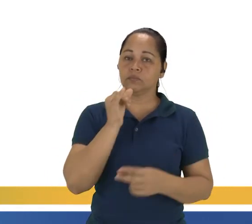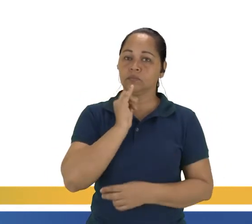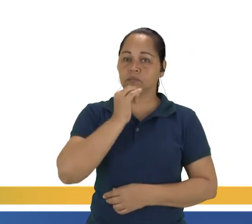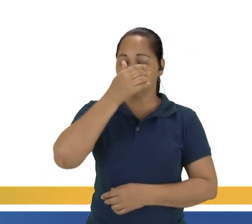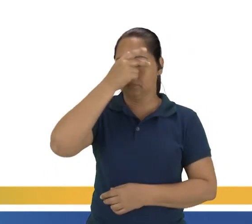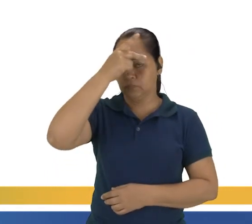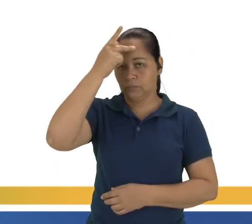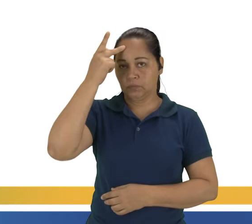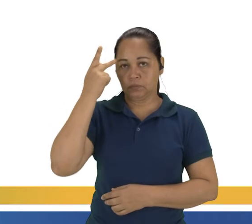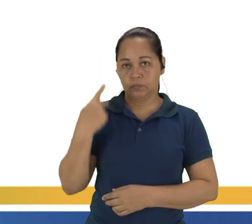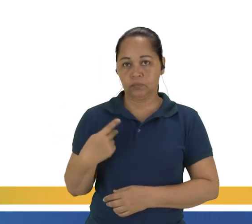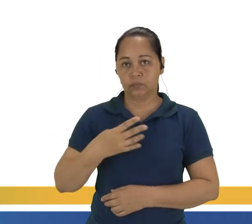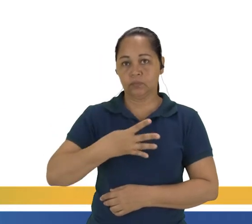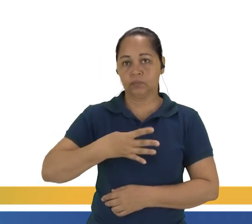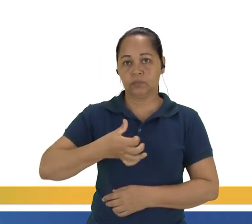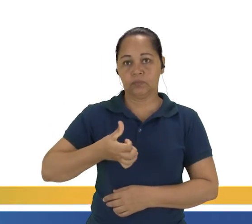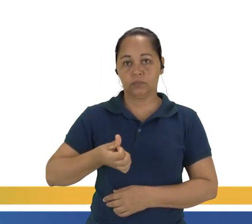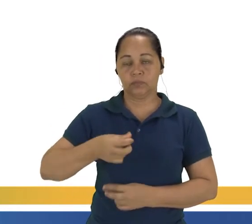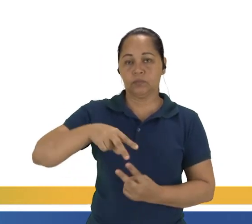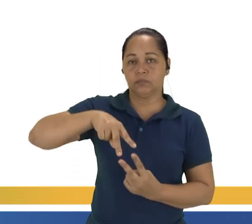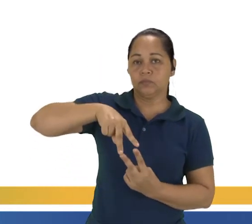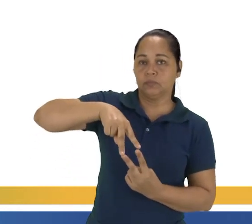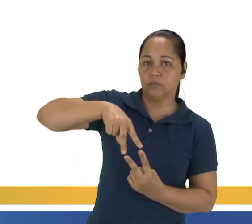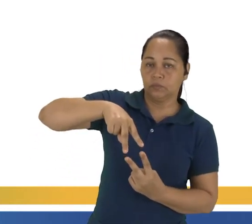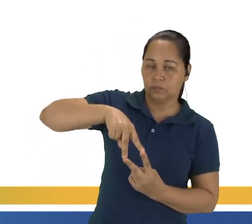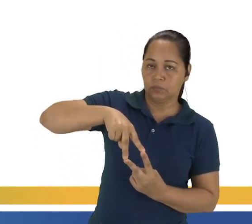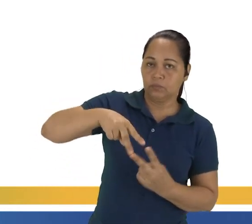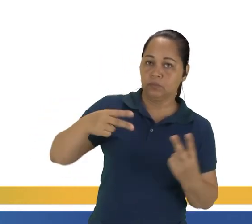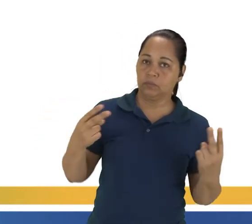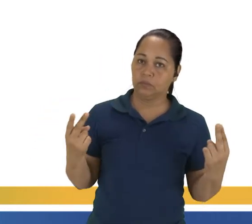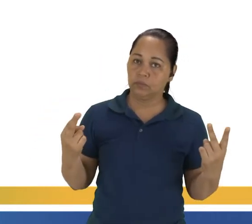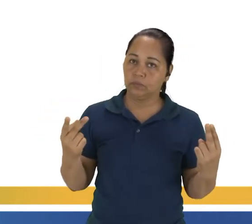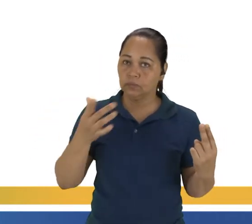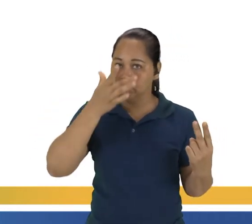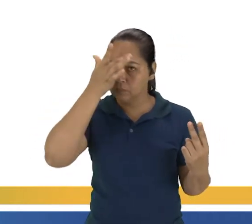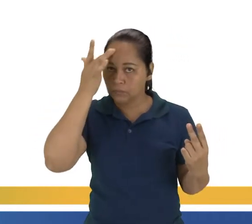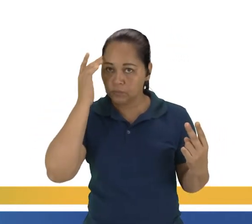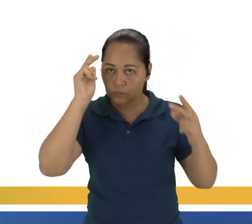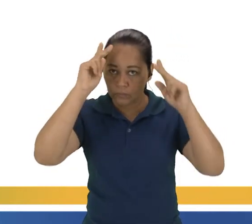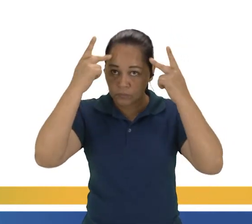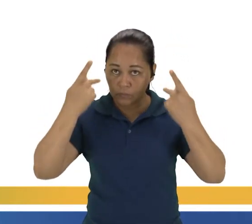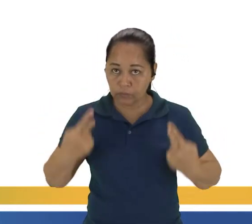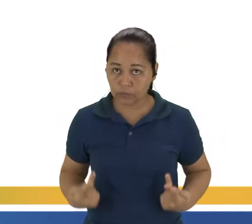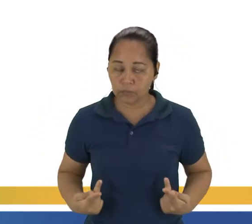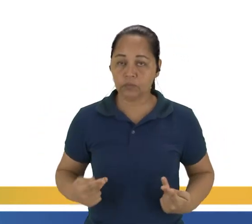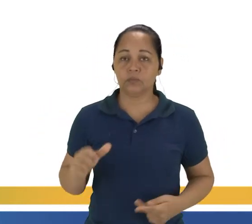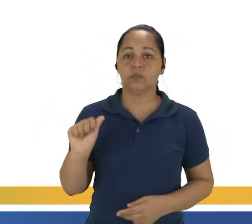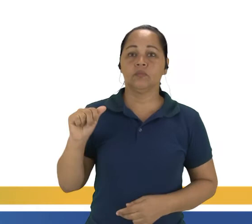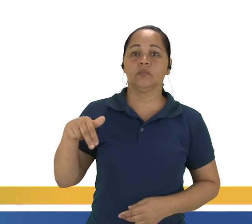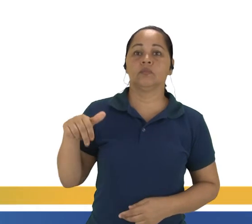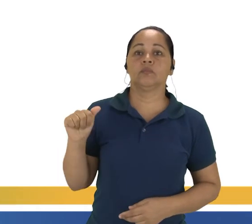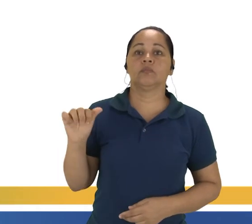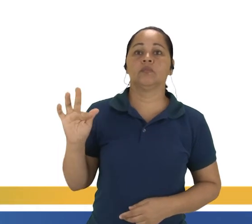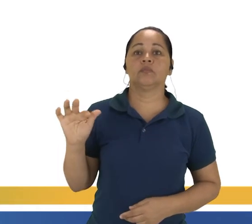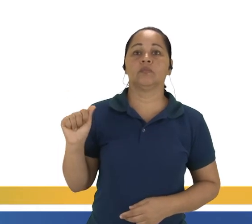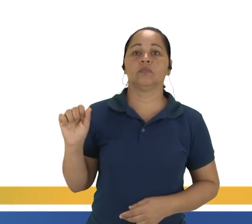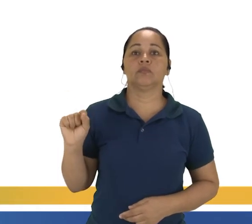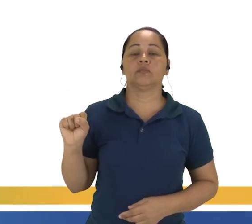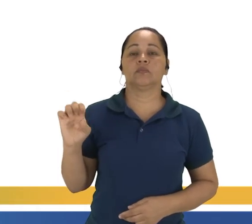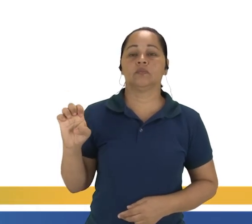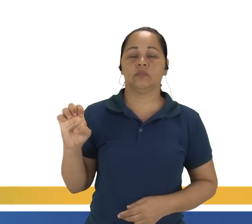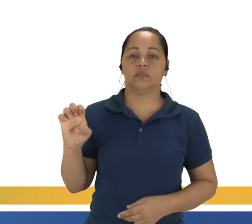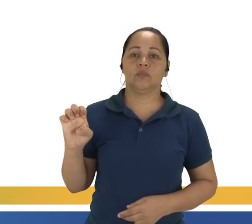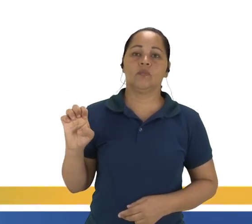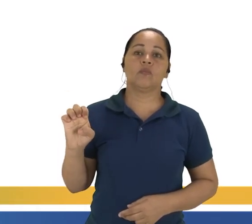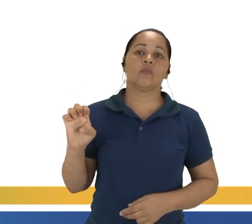46 cromossomos vai dar origem a células iguais com 46 cromossomos. Então, a anáfase é a parte da separação,